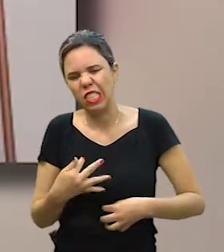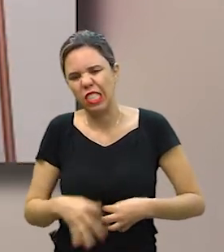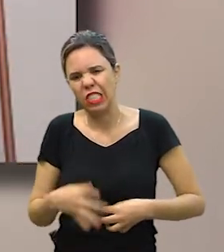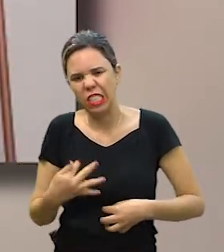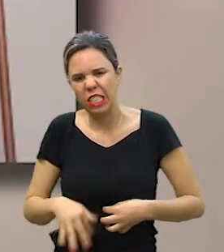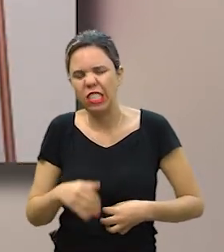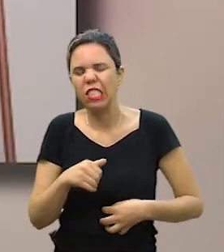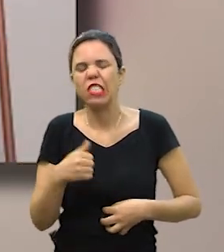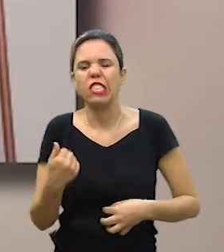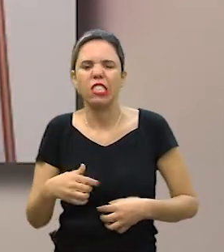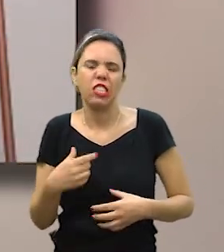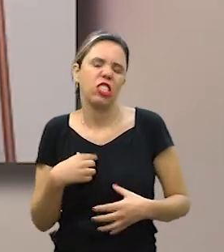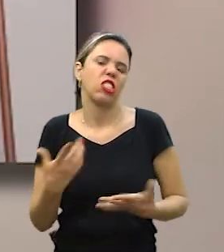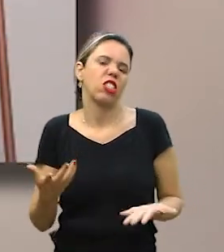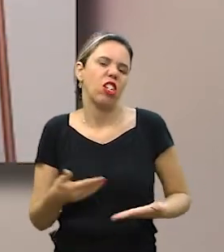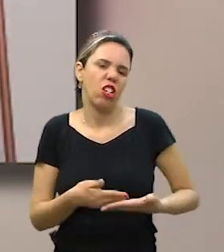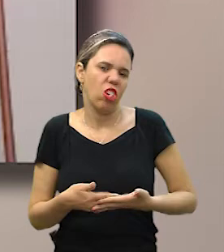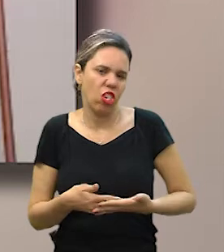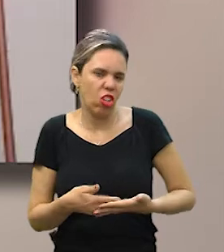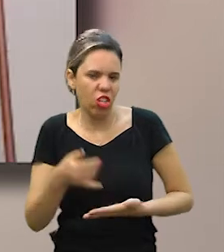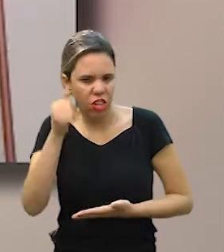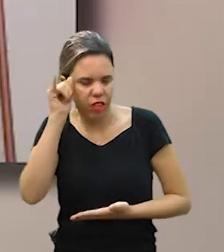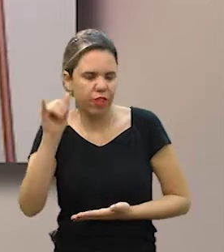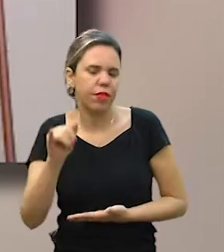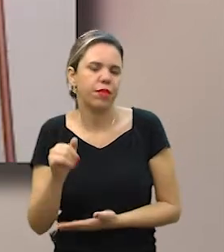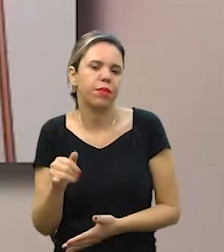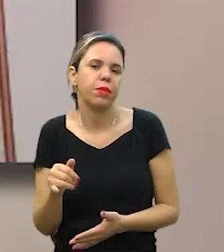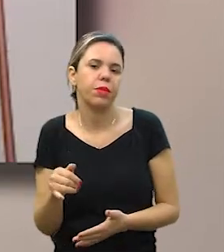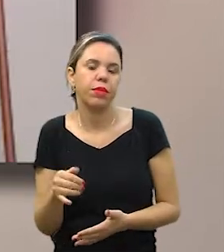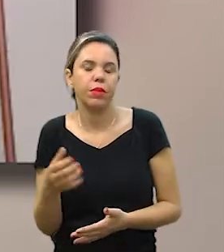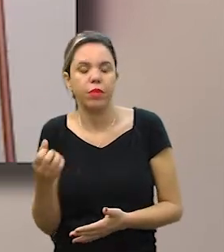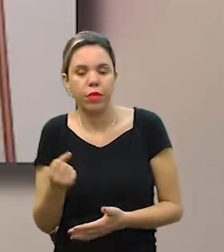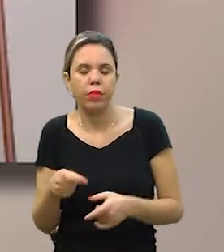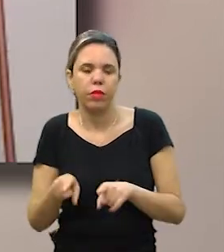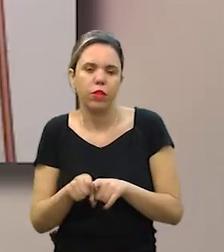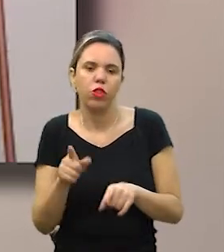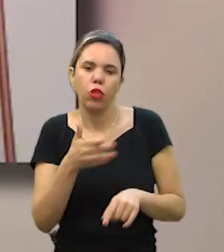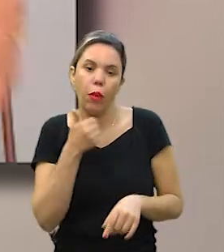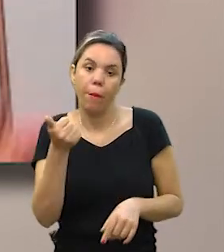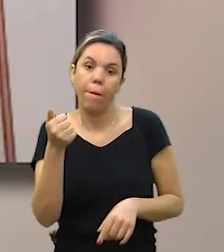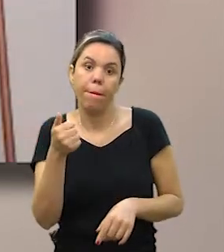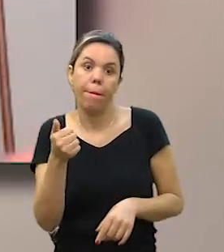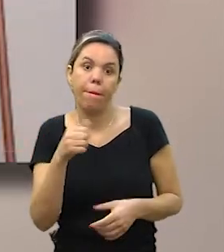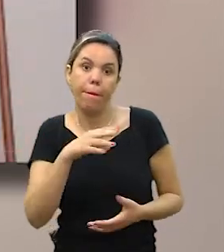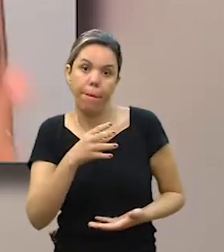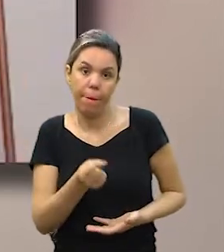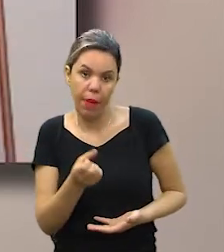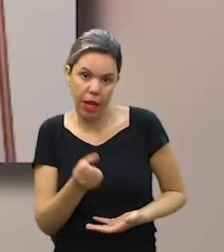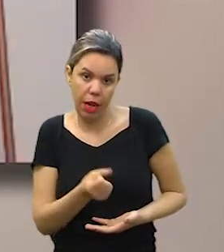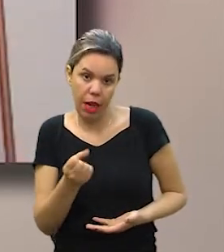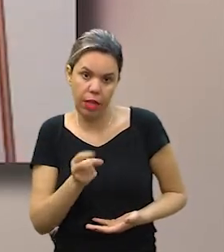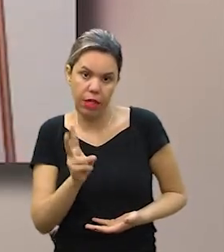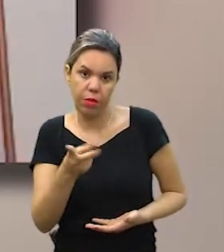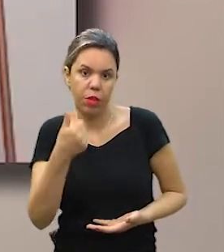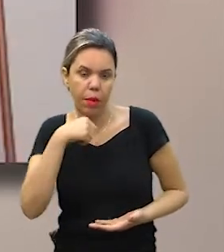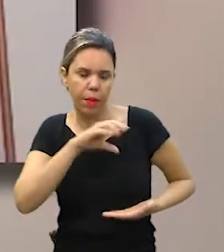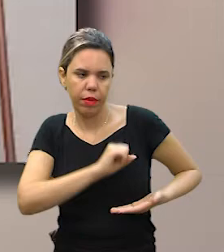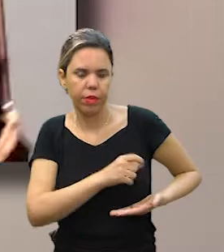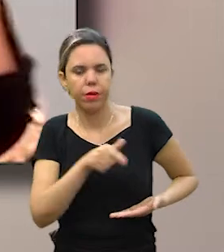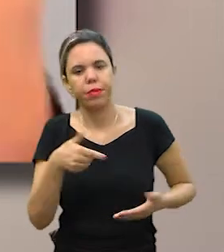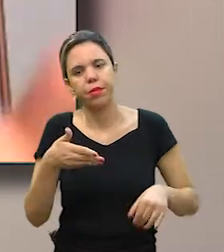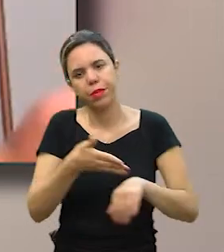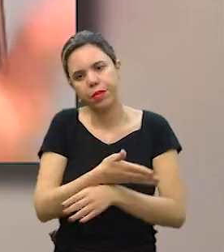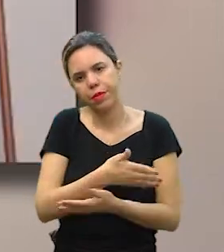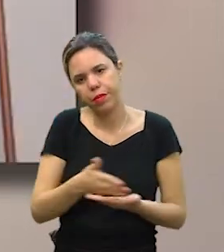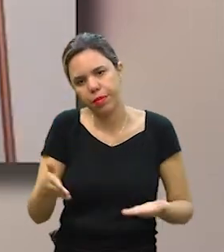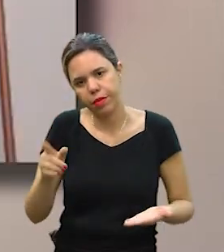lactente, existem fórmulas que ajudam na cólica, tá? Lembrando que o melhor leite é sempre o da mãe, e isso